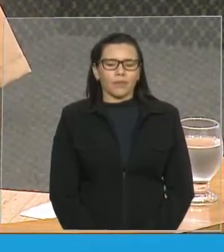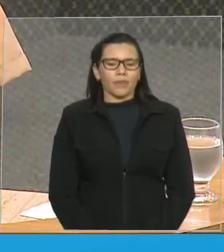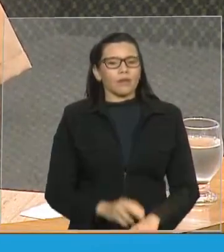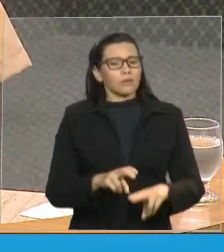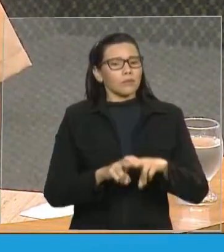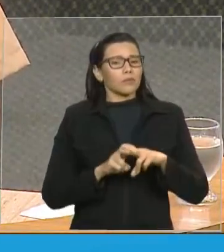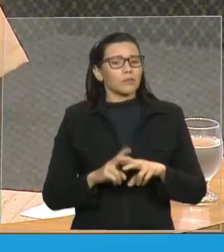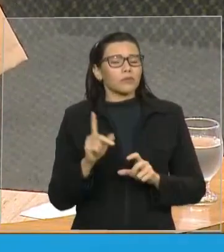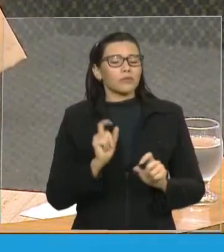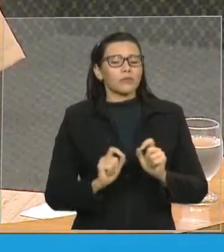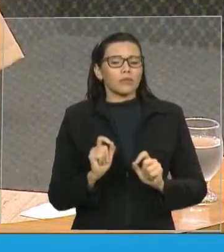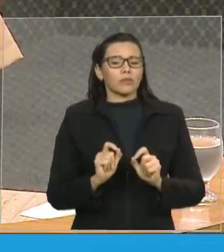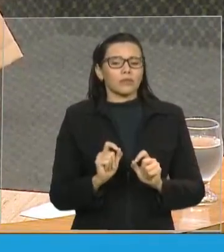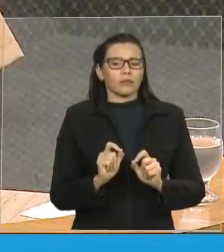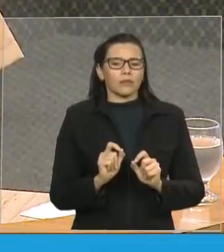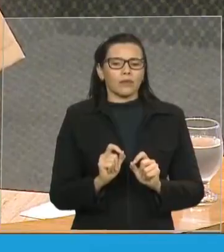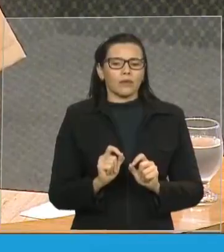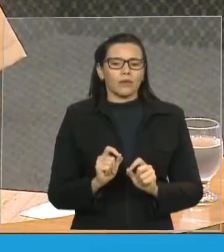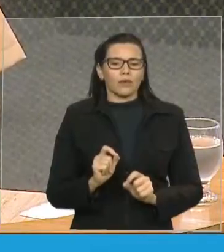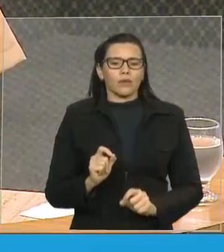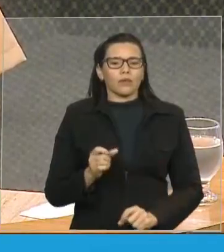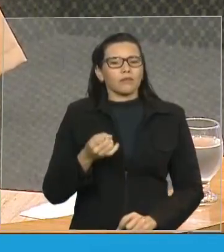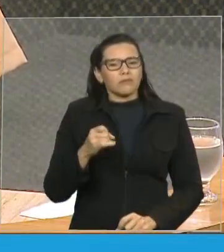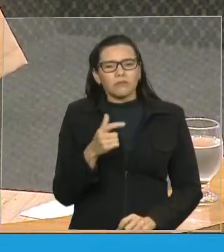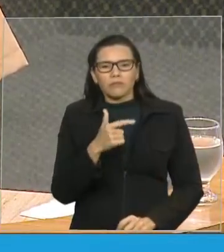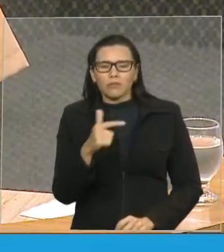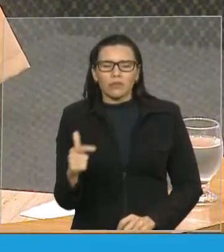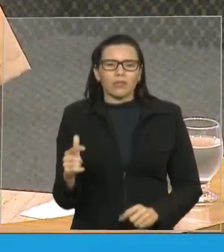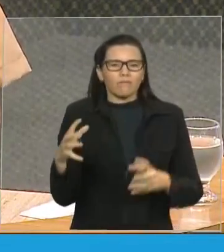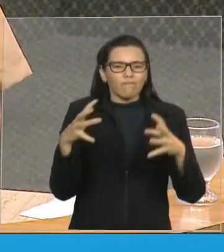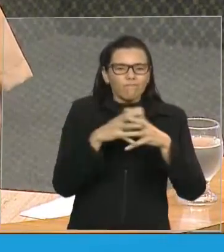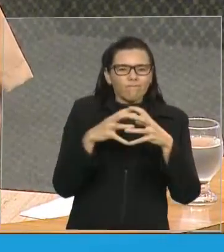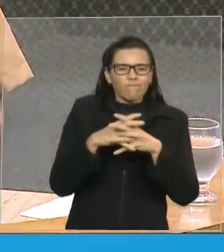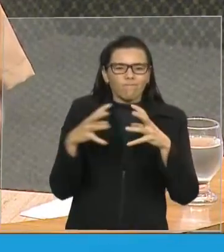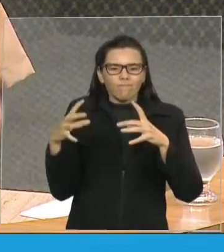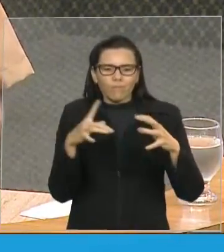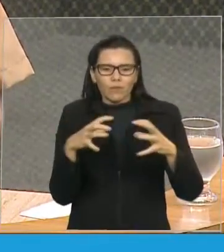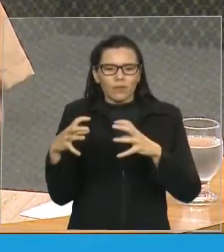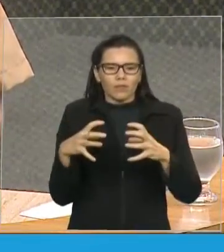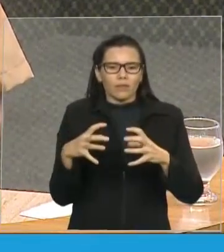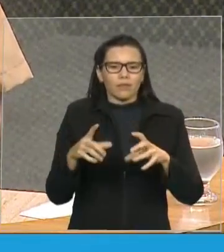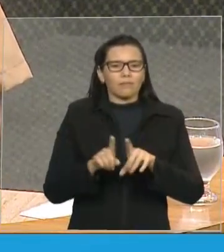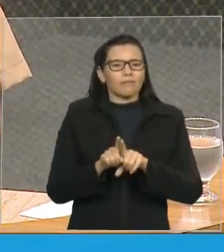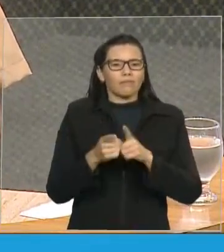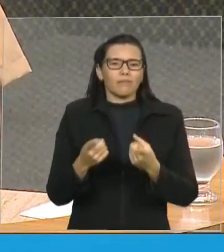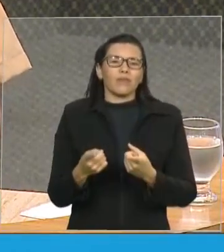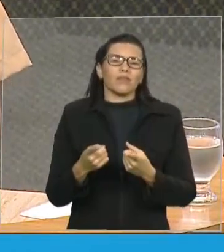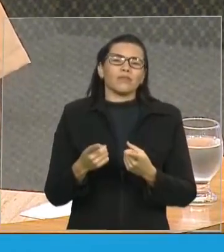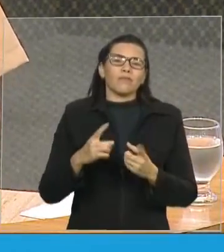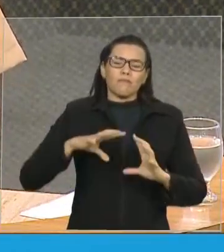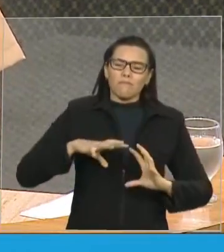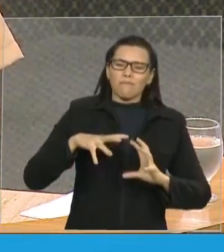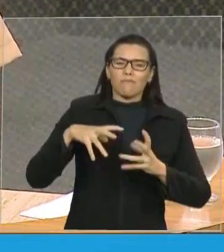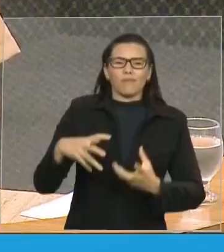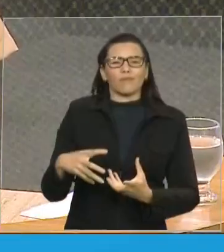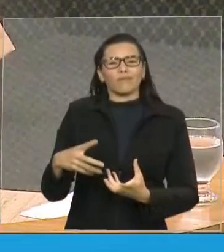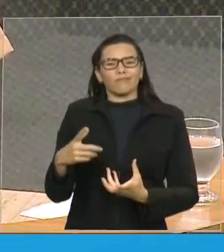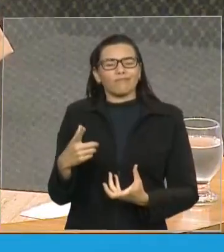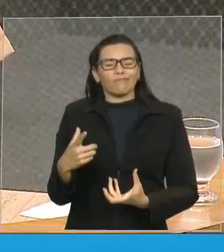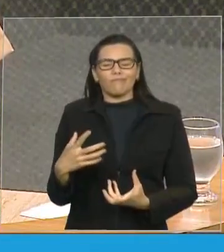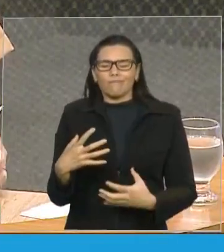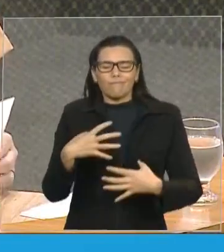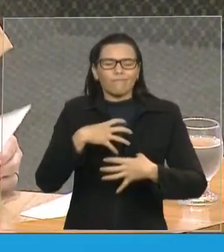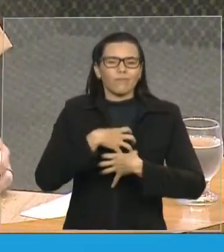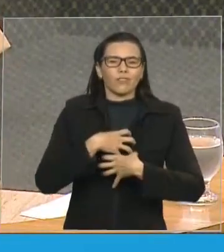que, mesmo sem haver guerra, o mundo está continuamente envenenado com as contendas e